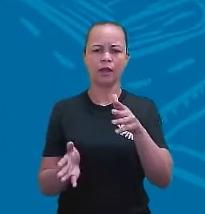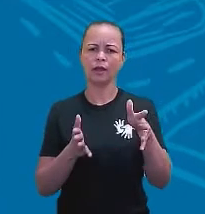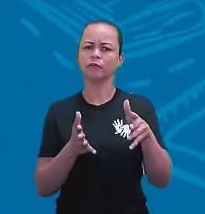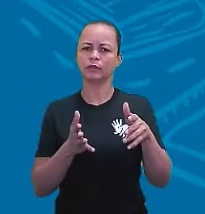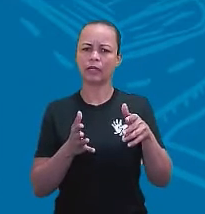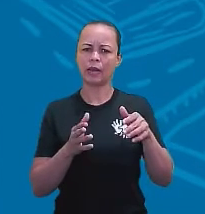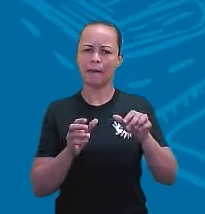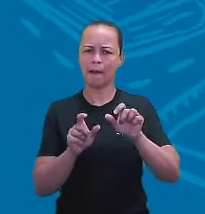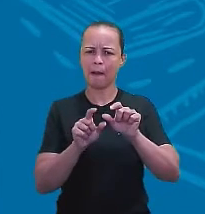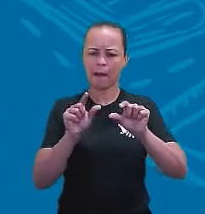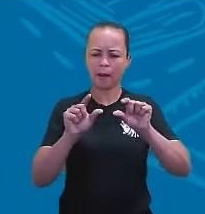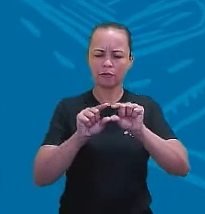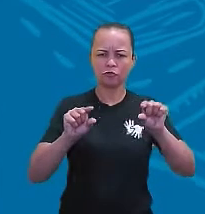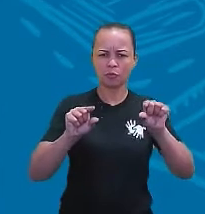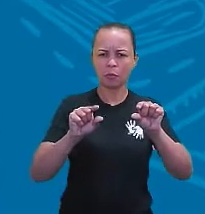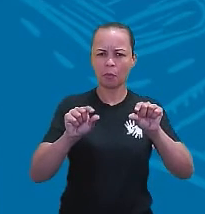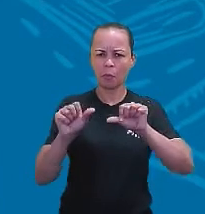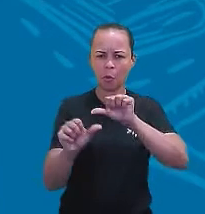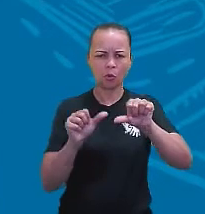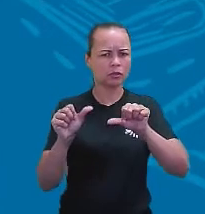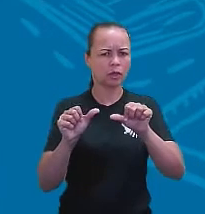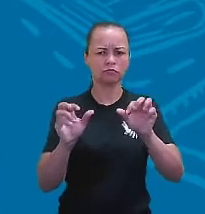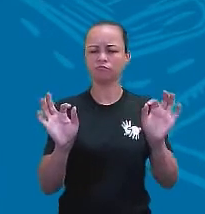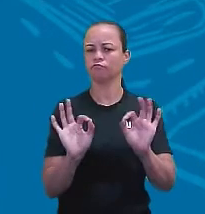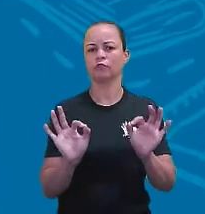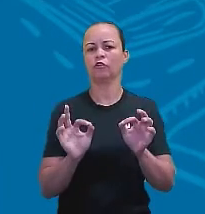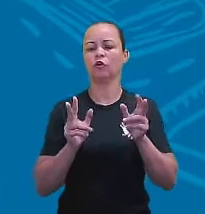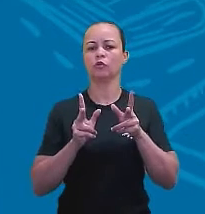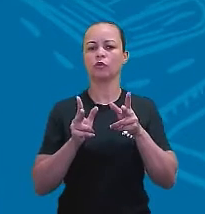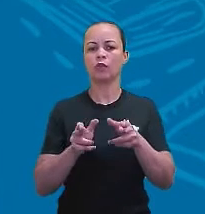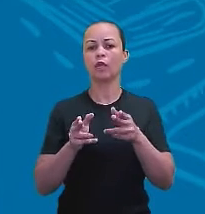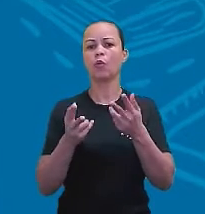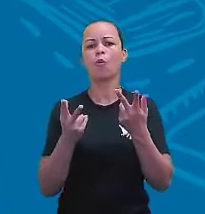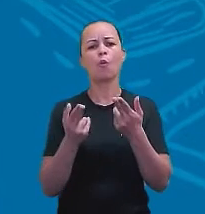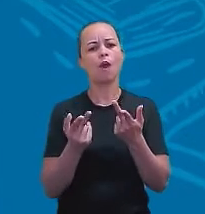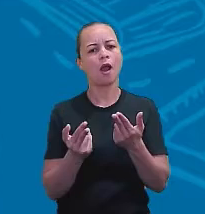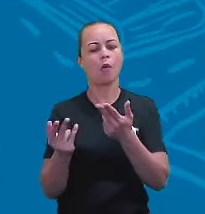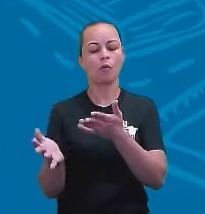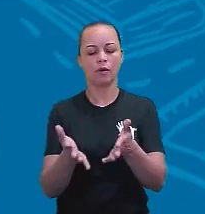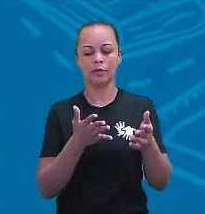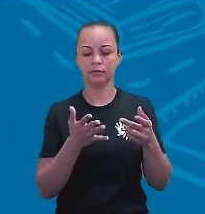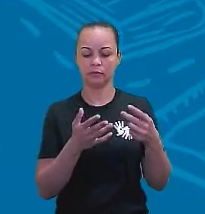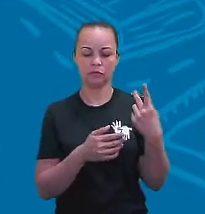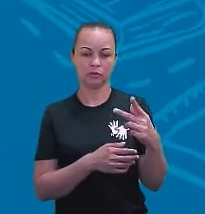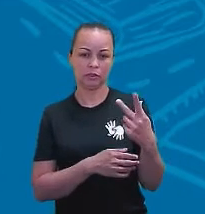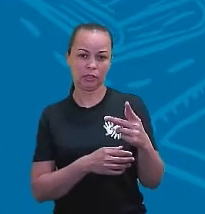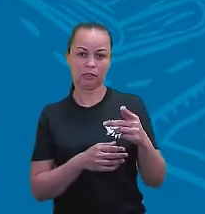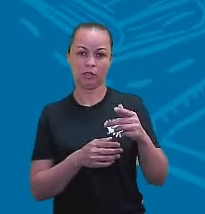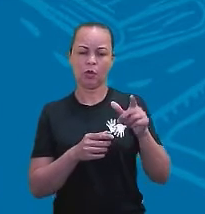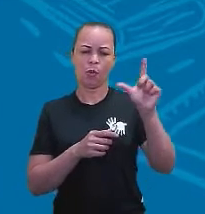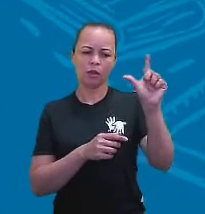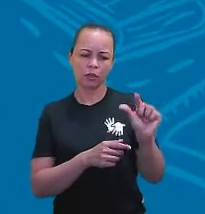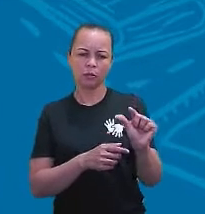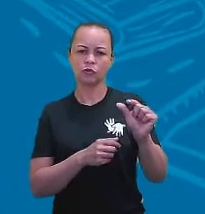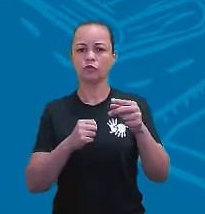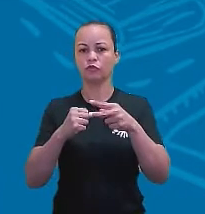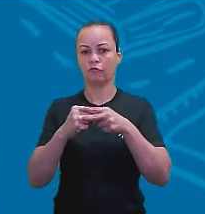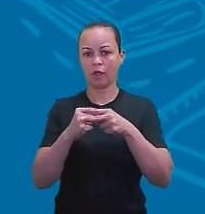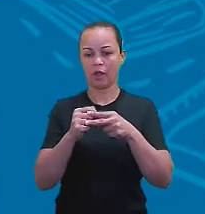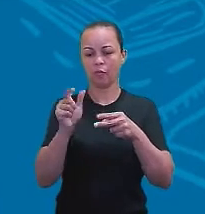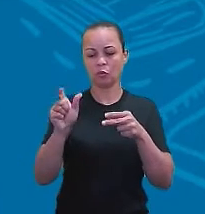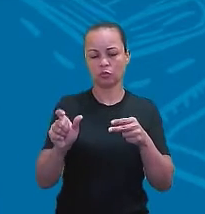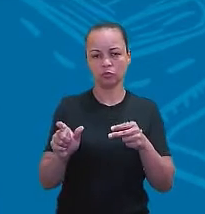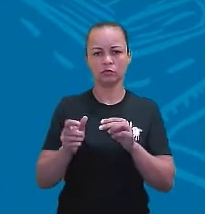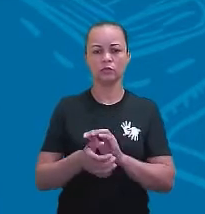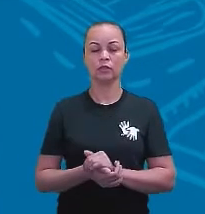mesmo, tá? A diferença é só que há uma diminuição aí entre o teu verbo com o teu sujeito. Então,